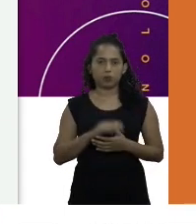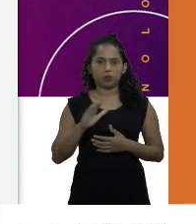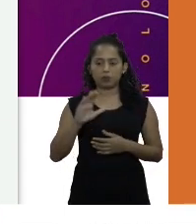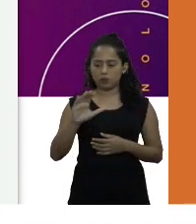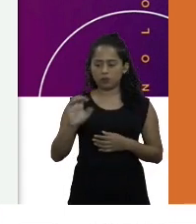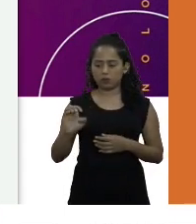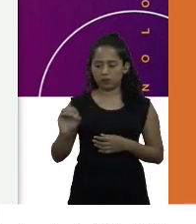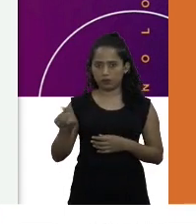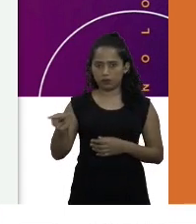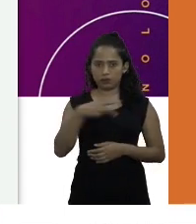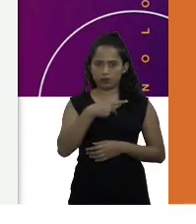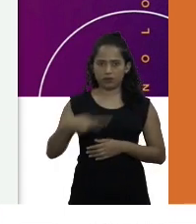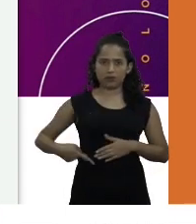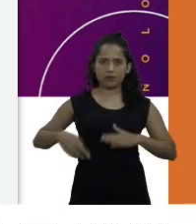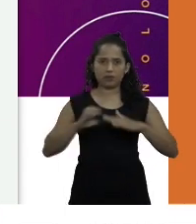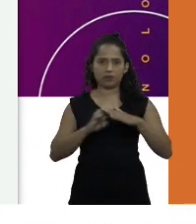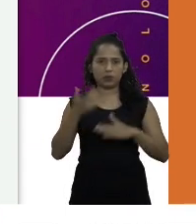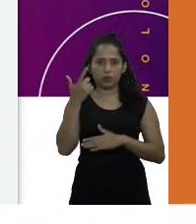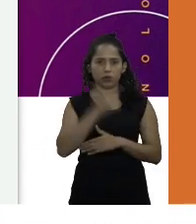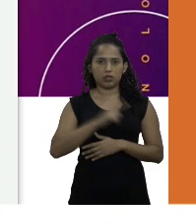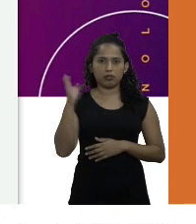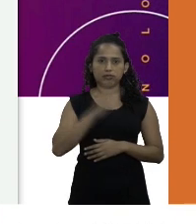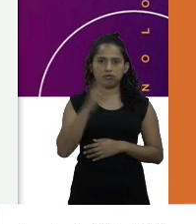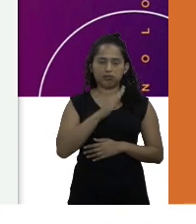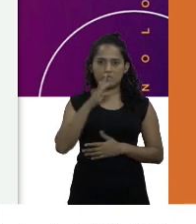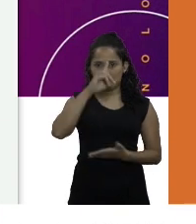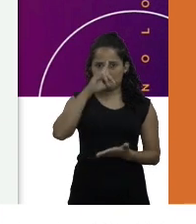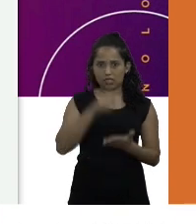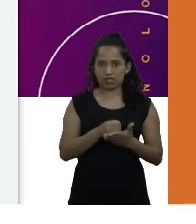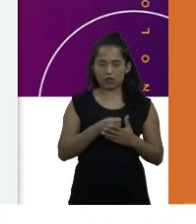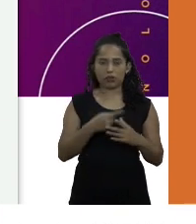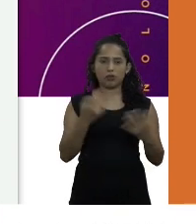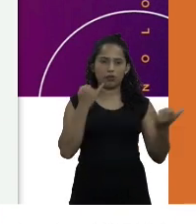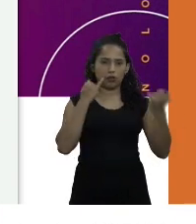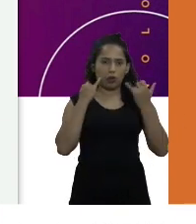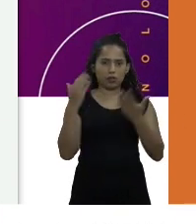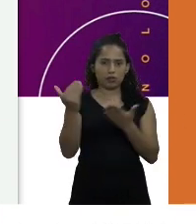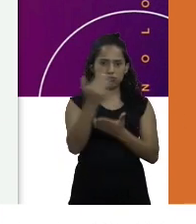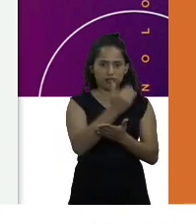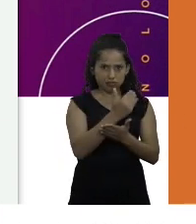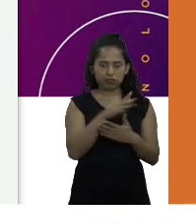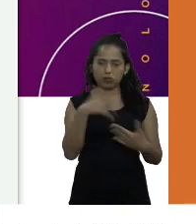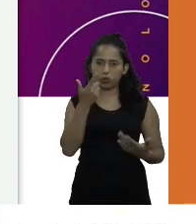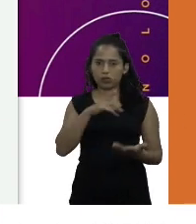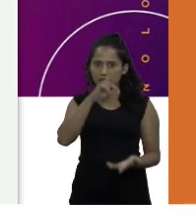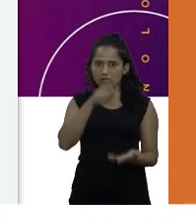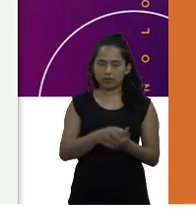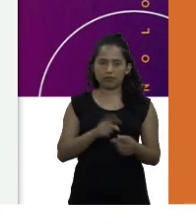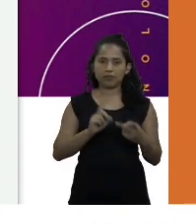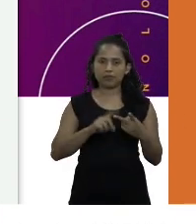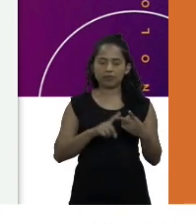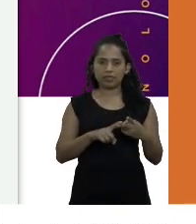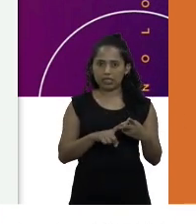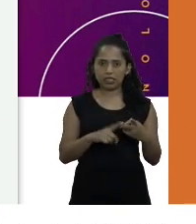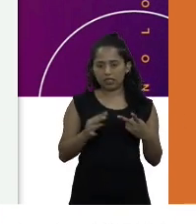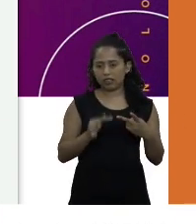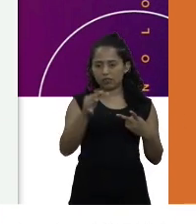artificial? Acelerou a tomada de decisão baseada em dados, acelerou os aspectos preditivos,